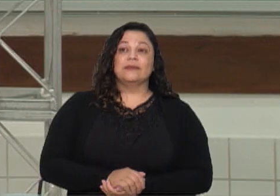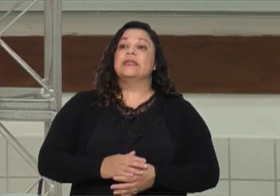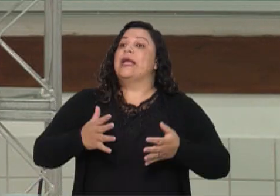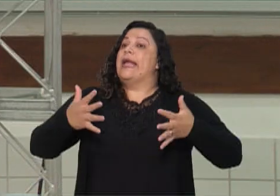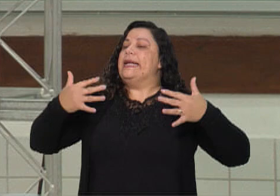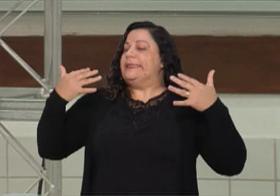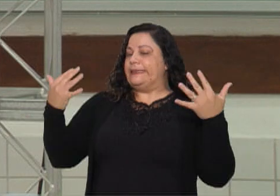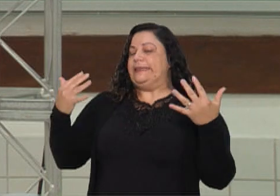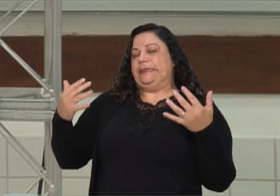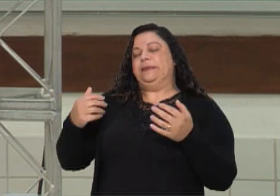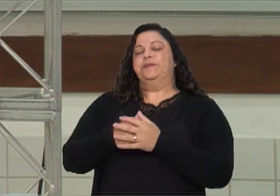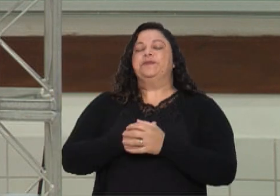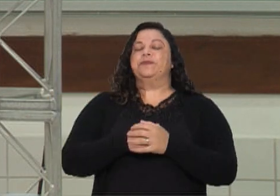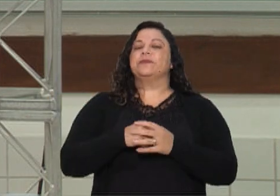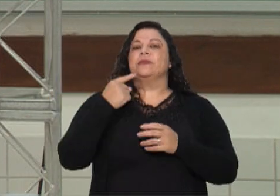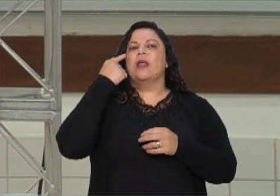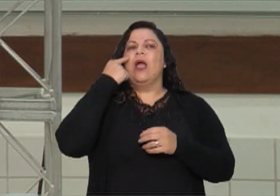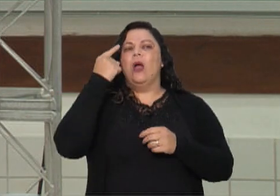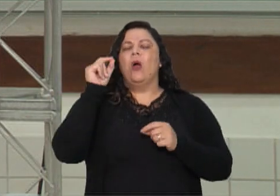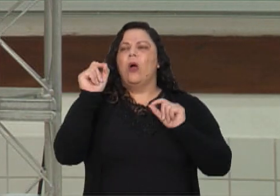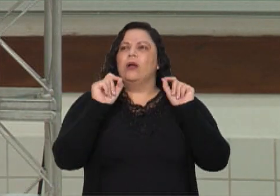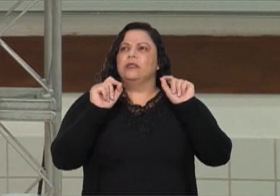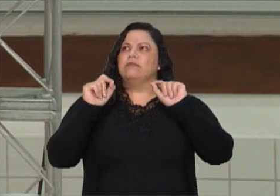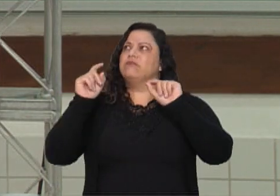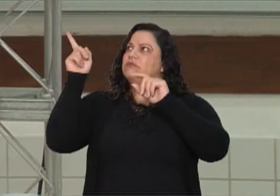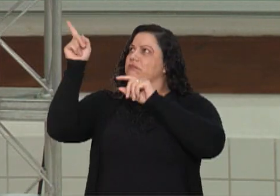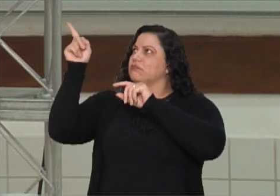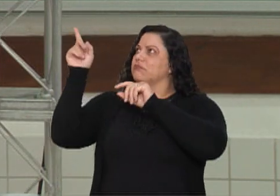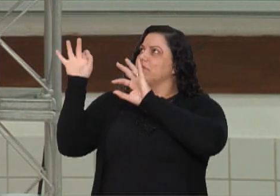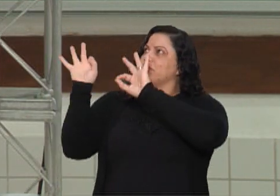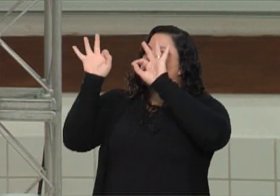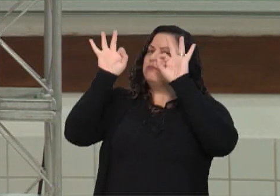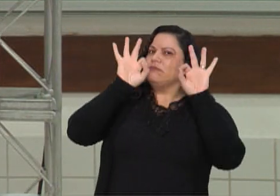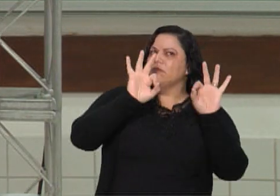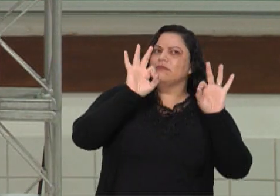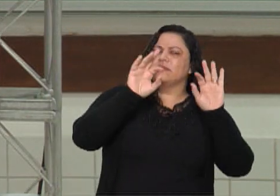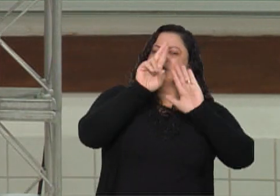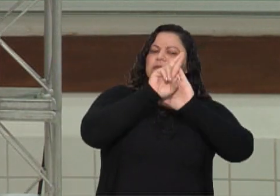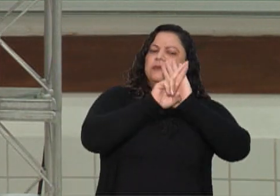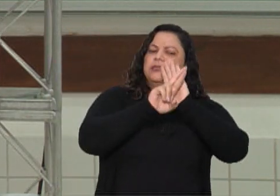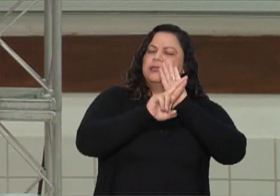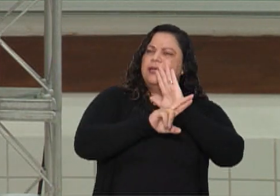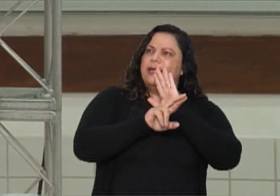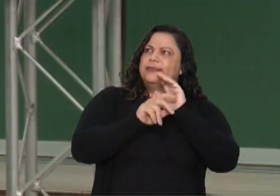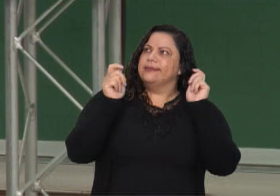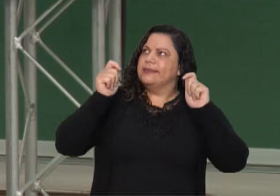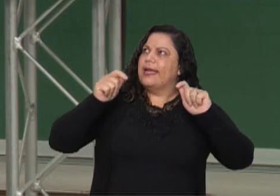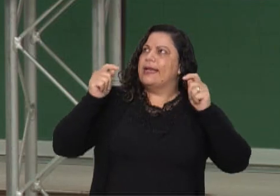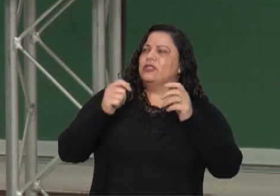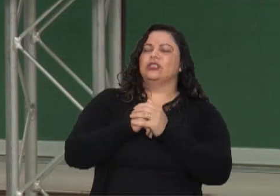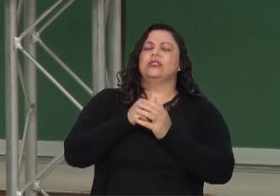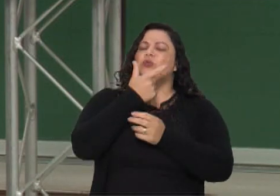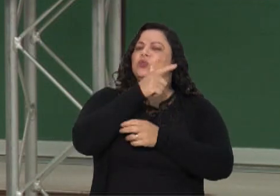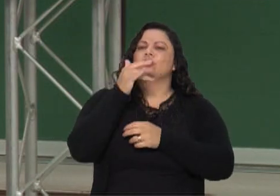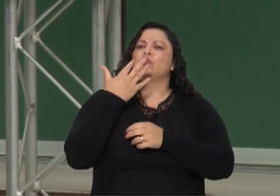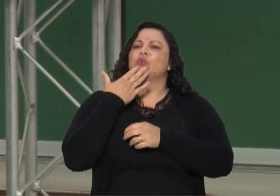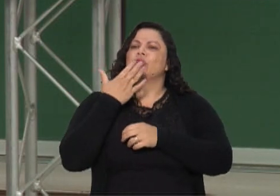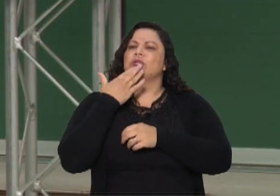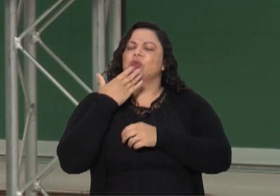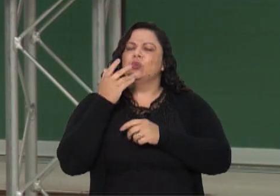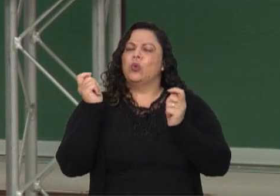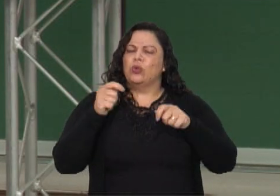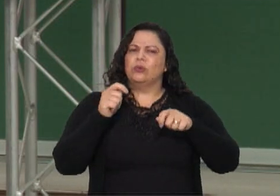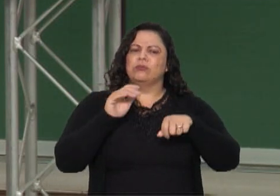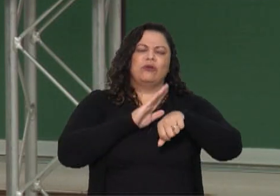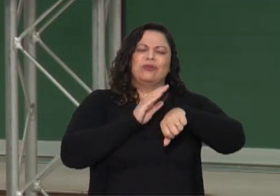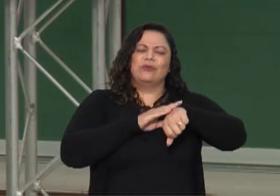Pessoal, olha só, eu trouxe aqui para vocês de novo o slide aqui, ó, das regrinhas do sem cor, né? Porque eu não dei tempinho